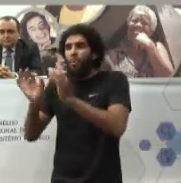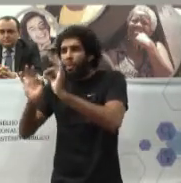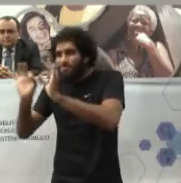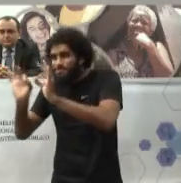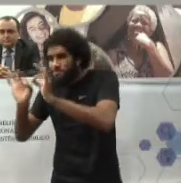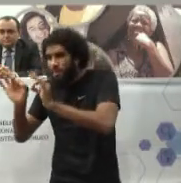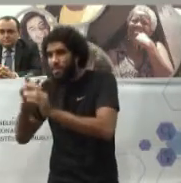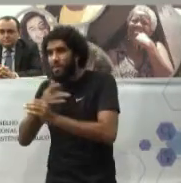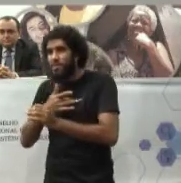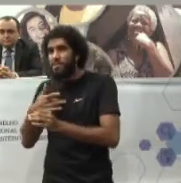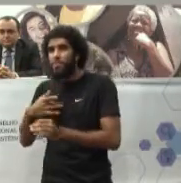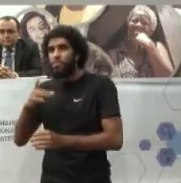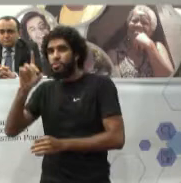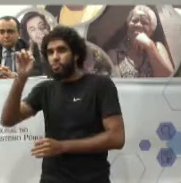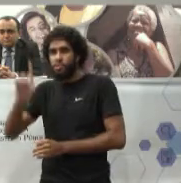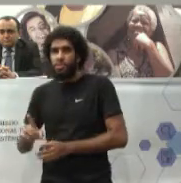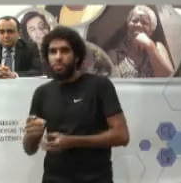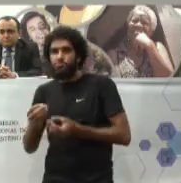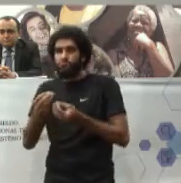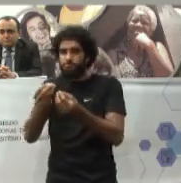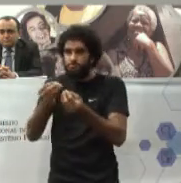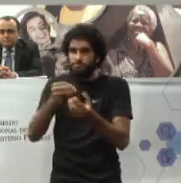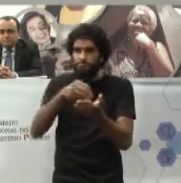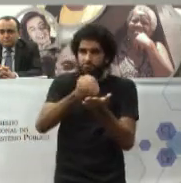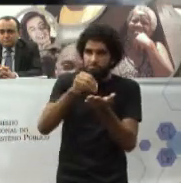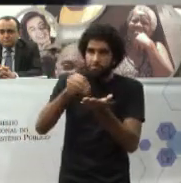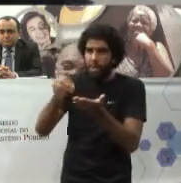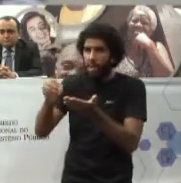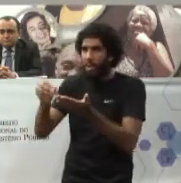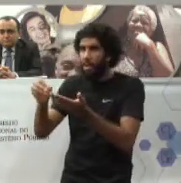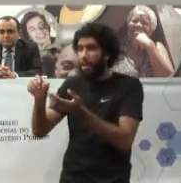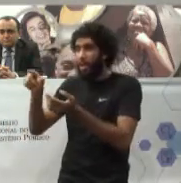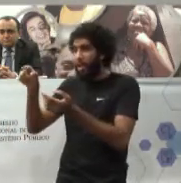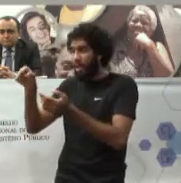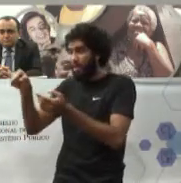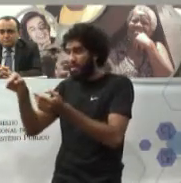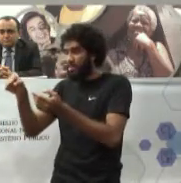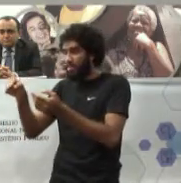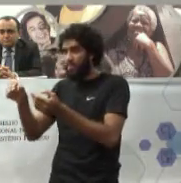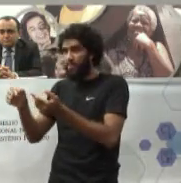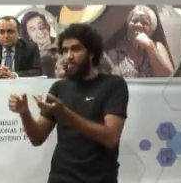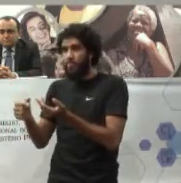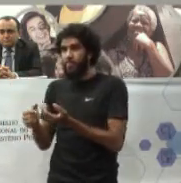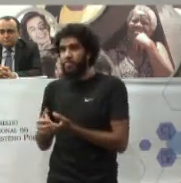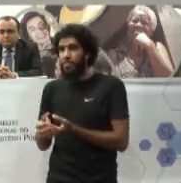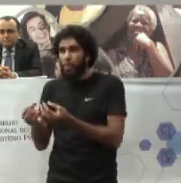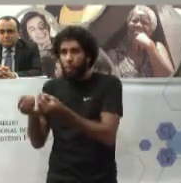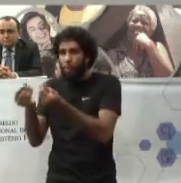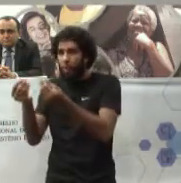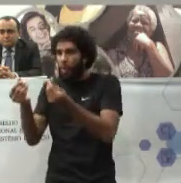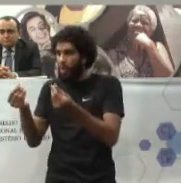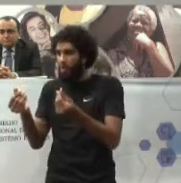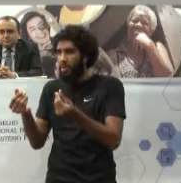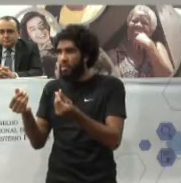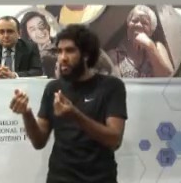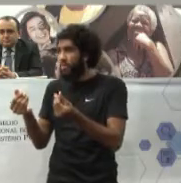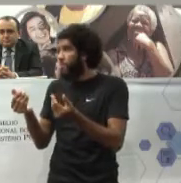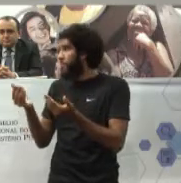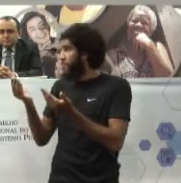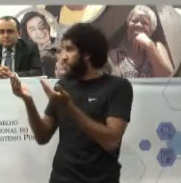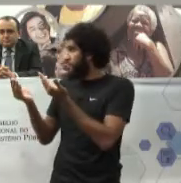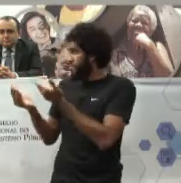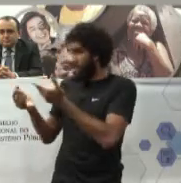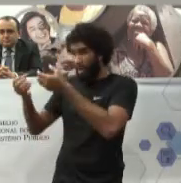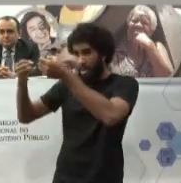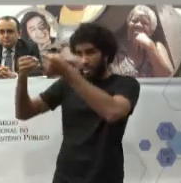saúde como direito de dar materialidade a esse conceito o secretário humberto já colocou as possibilidades